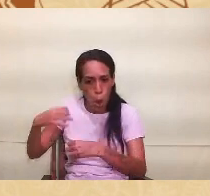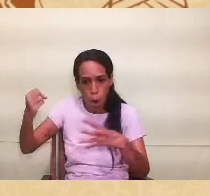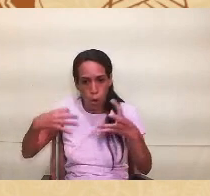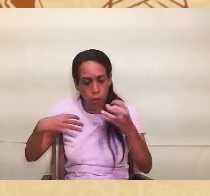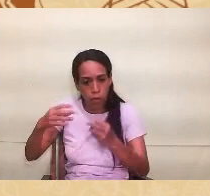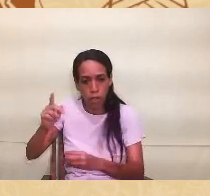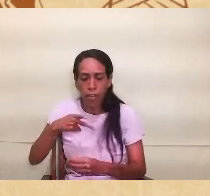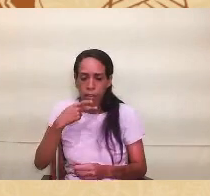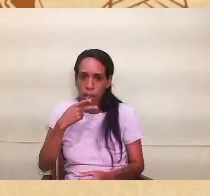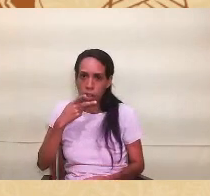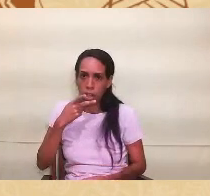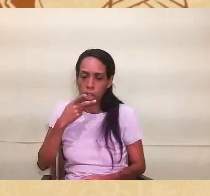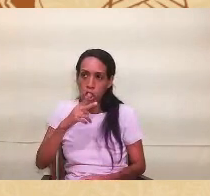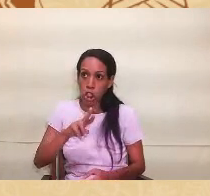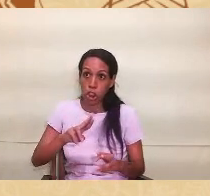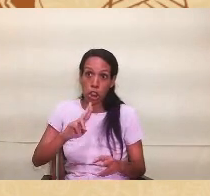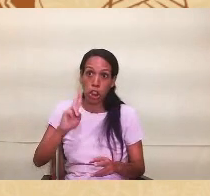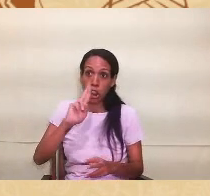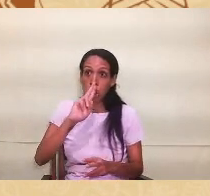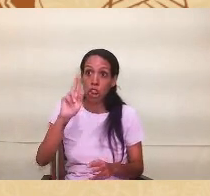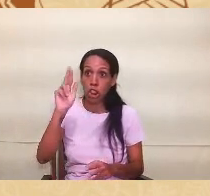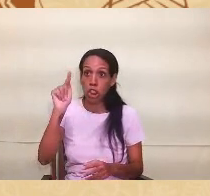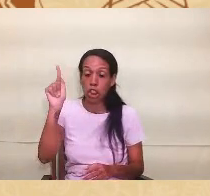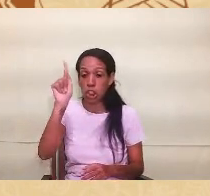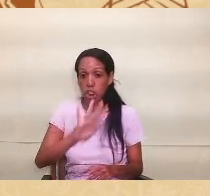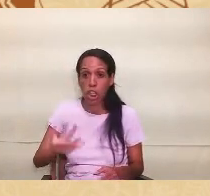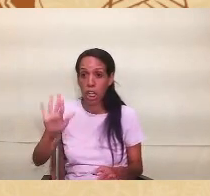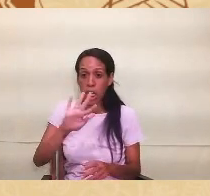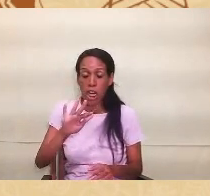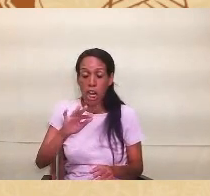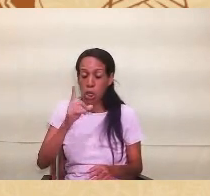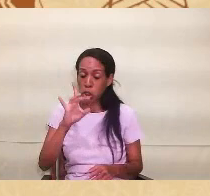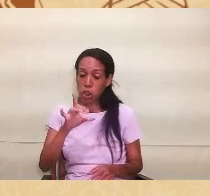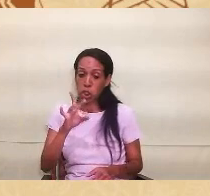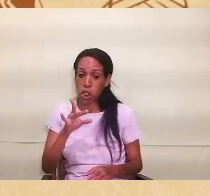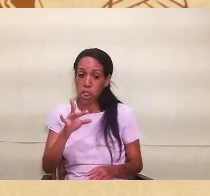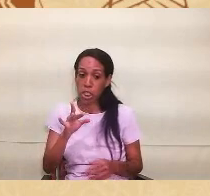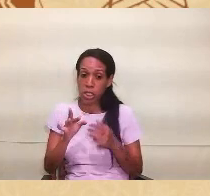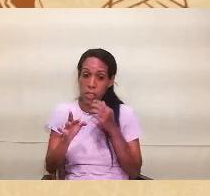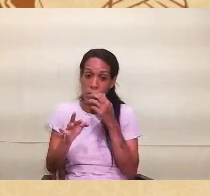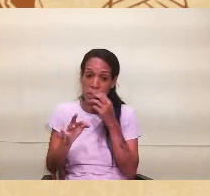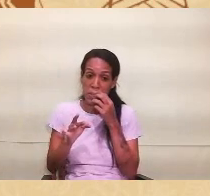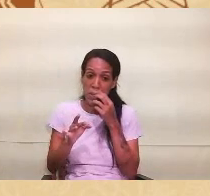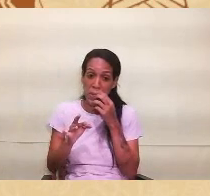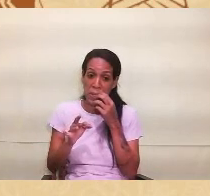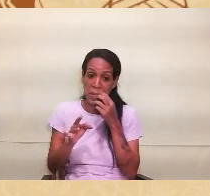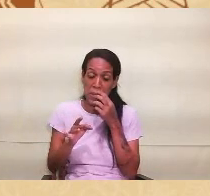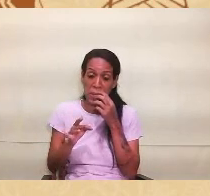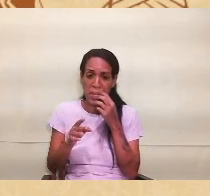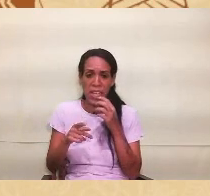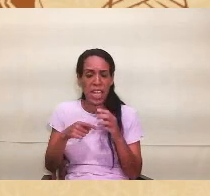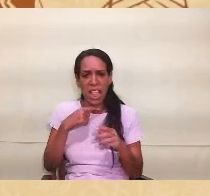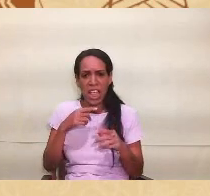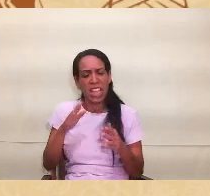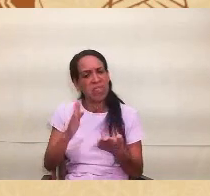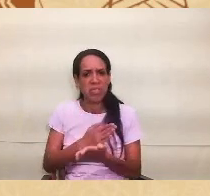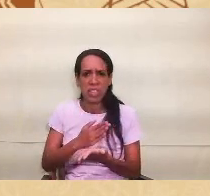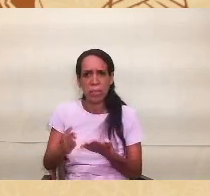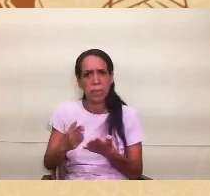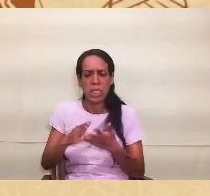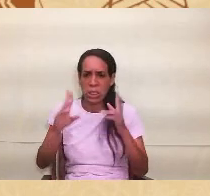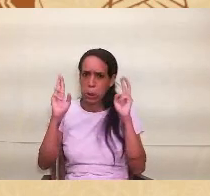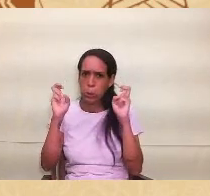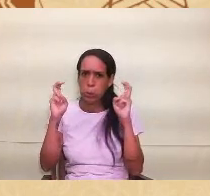fala assim, do geral para o particular, né? Ou do particular para o geral, rapaz, depende do contexto, né? Vai